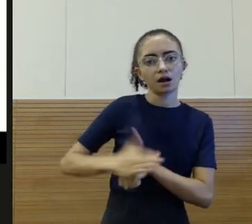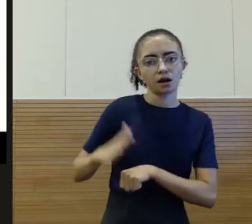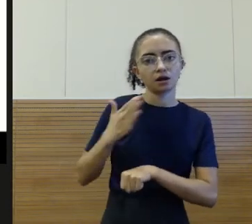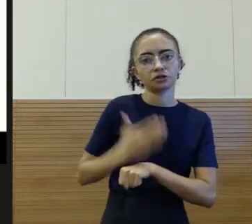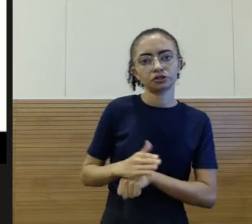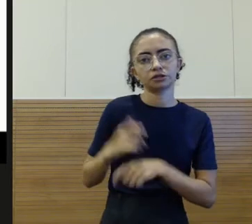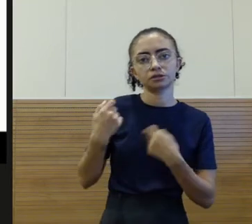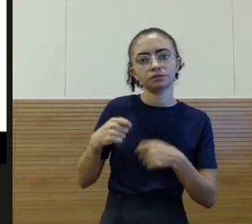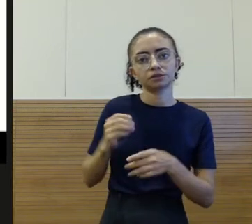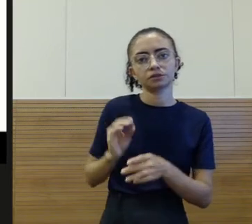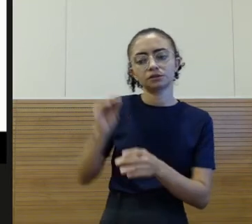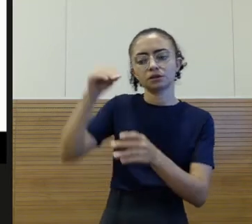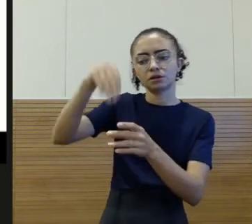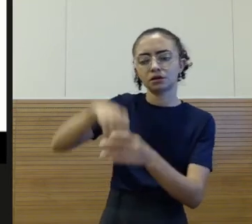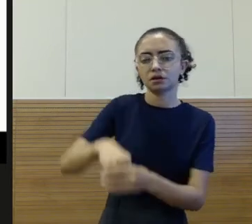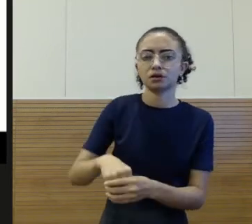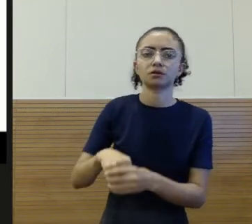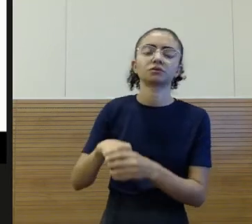nos âmbitos